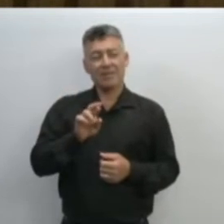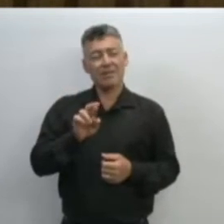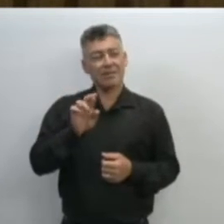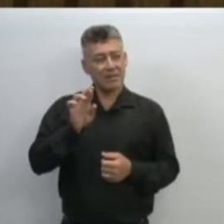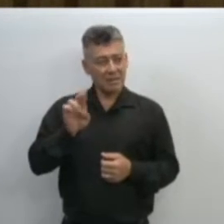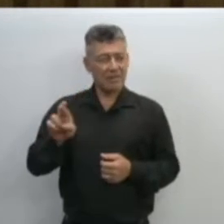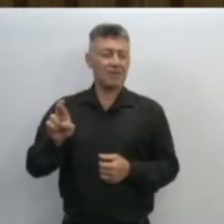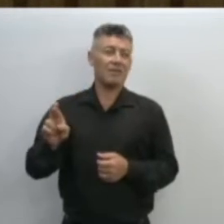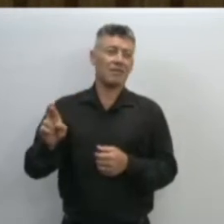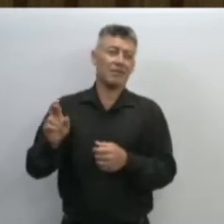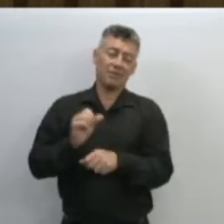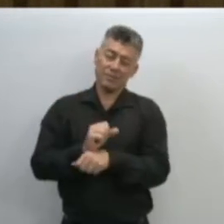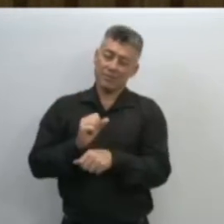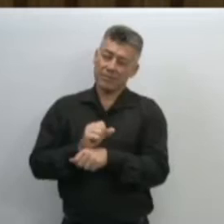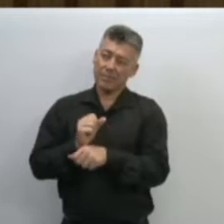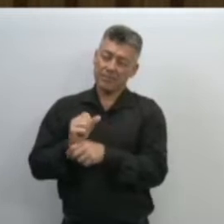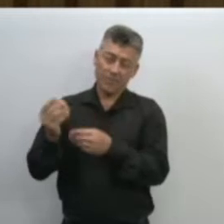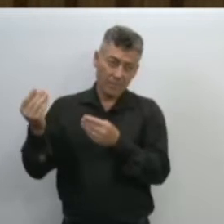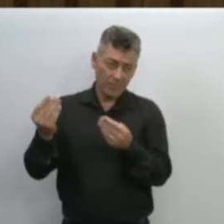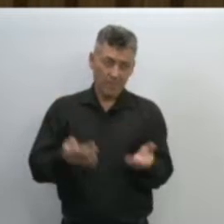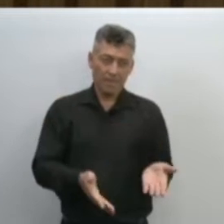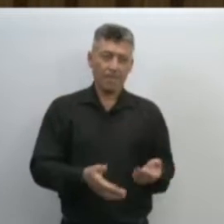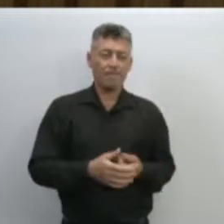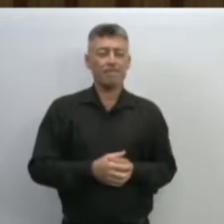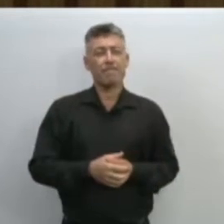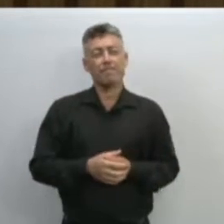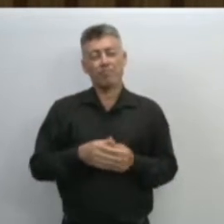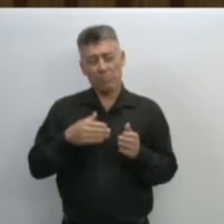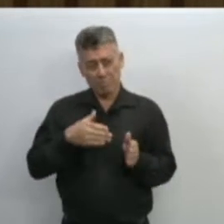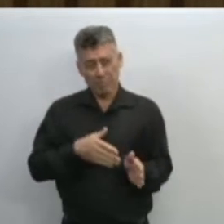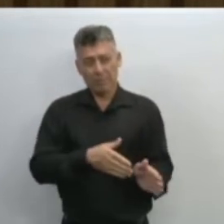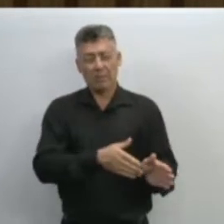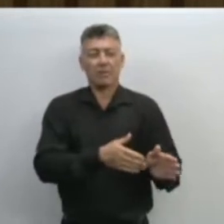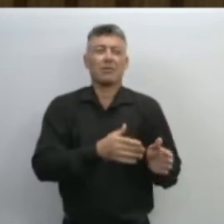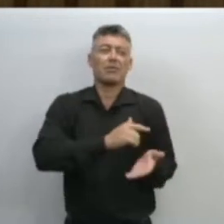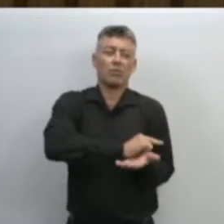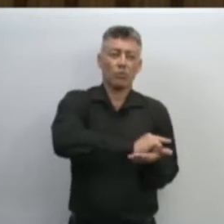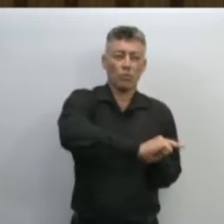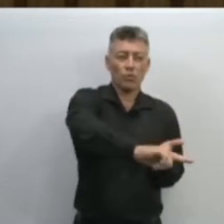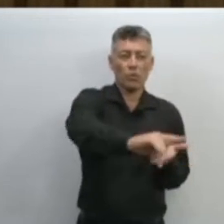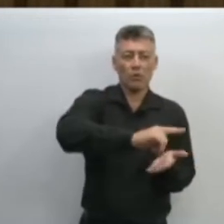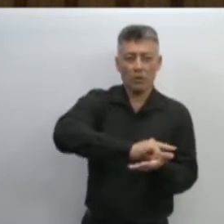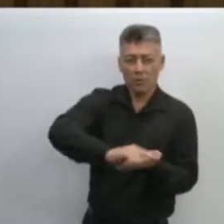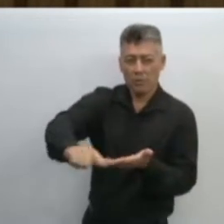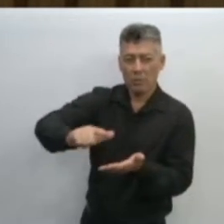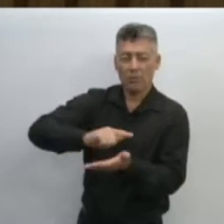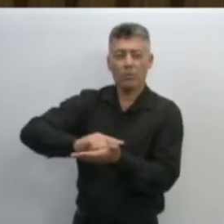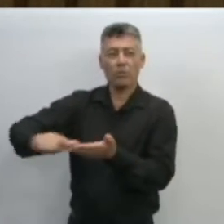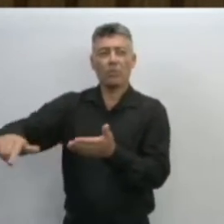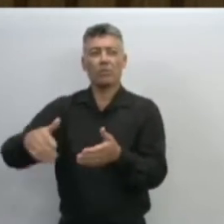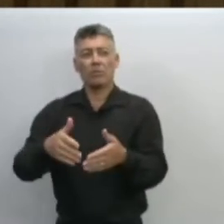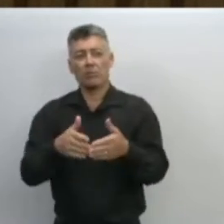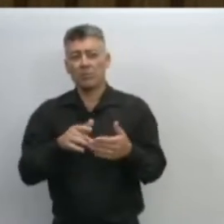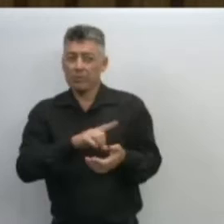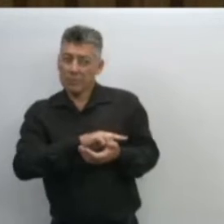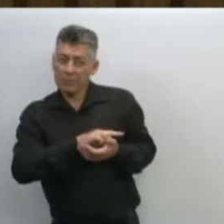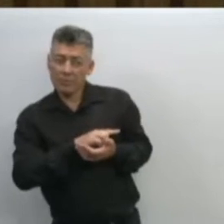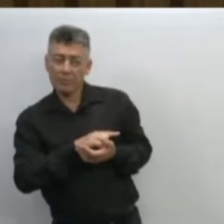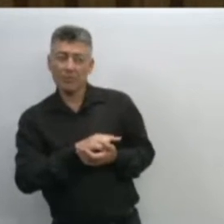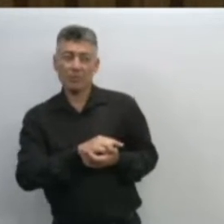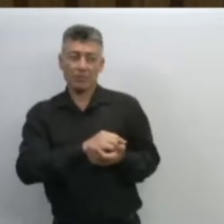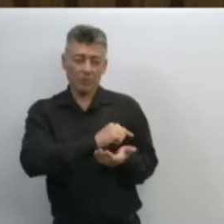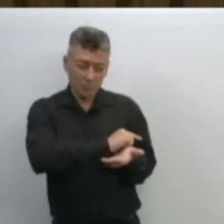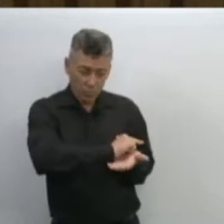chegar asfalto para poder dar continuidade ali à Operação Tapa Buracos, mas não somente isso. Antes de fazer a Operação